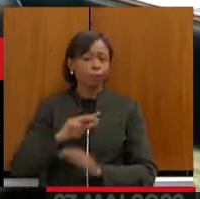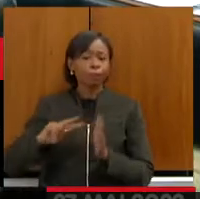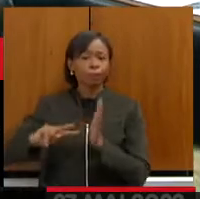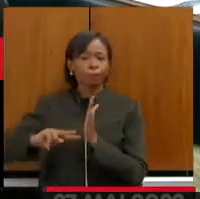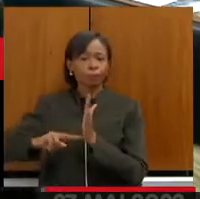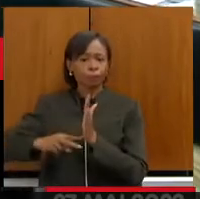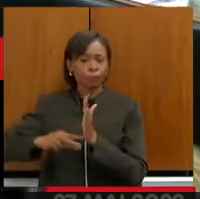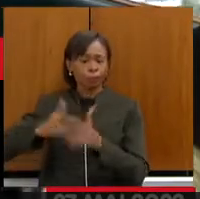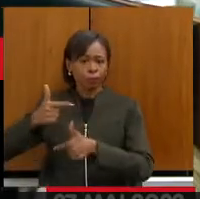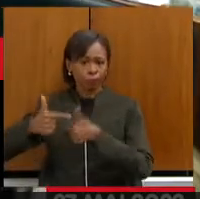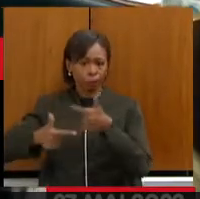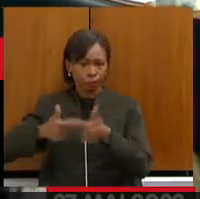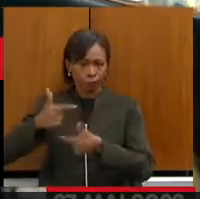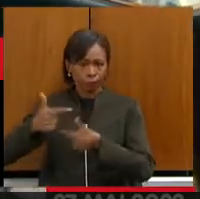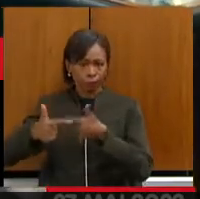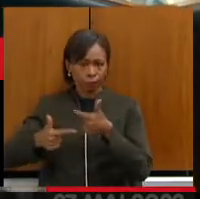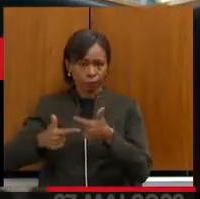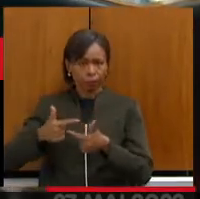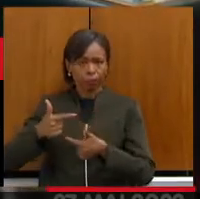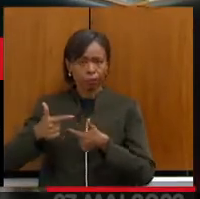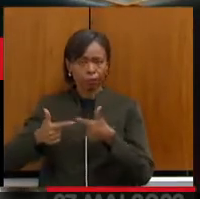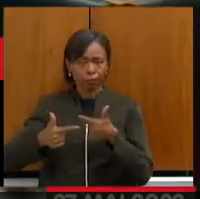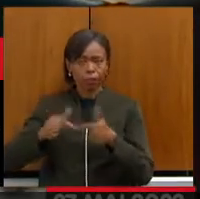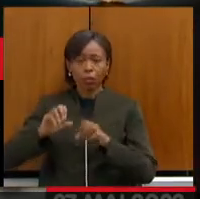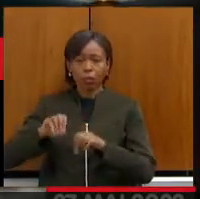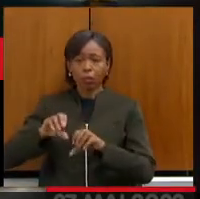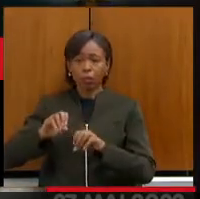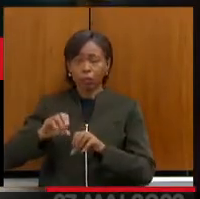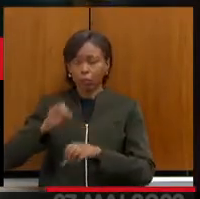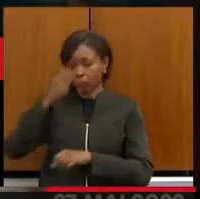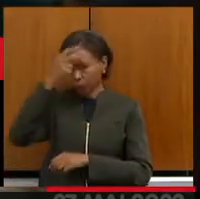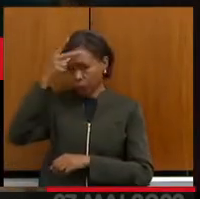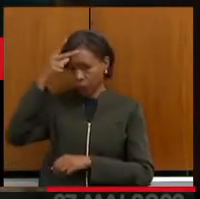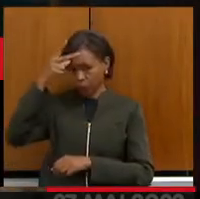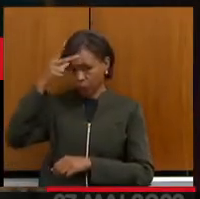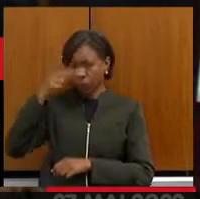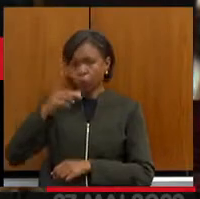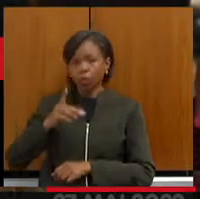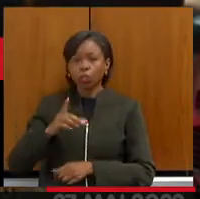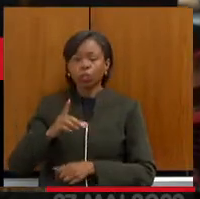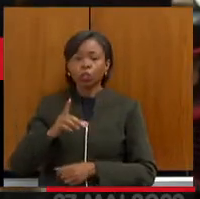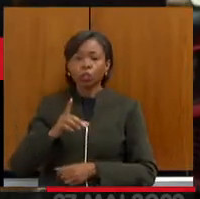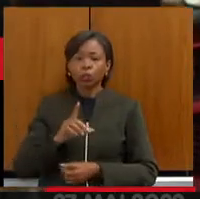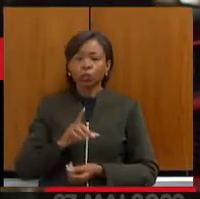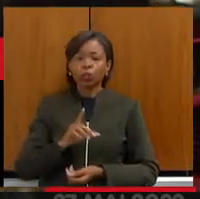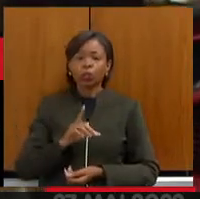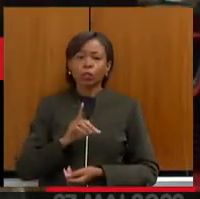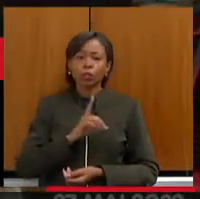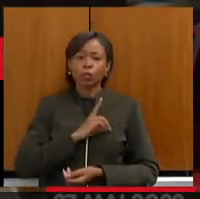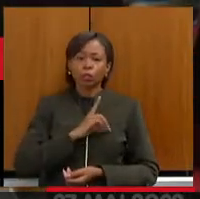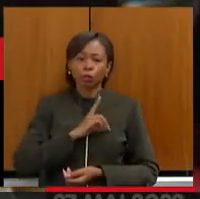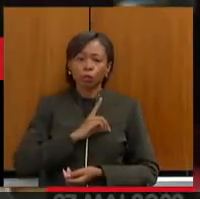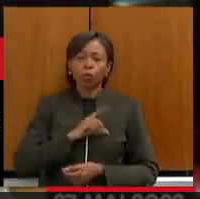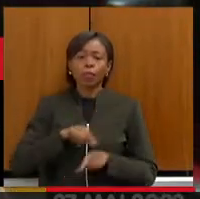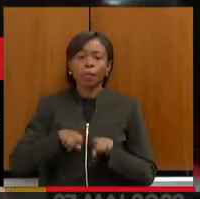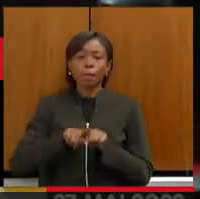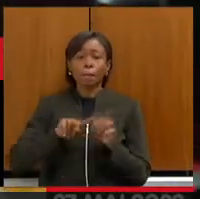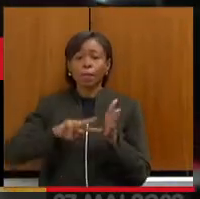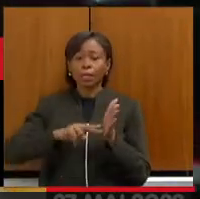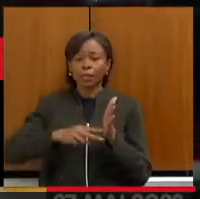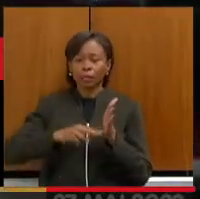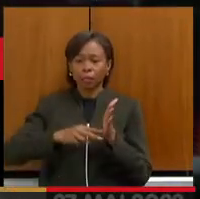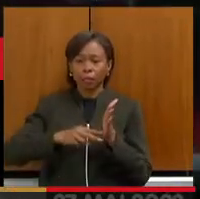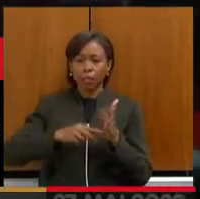sindicato dos trabalhadores da Educação Municipal do município de Divinópolis sindicato dos trabalhadores da